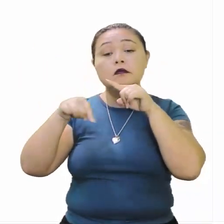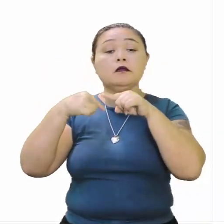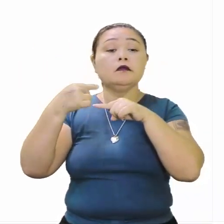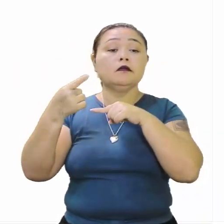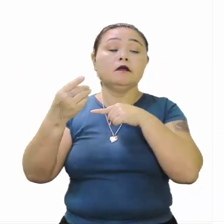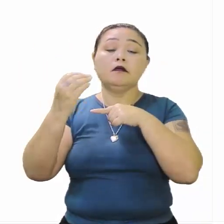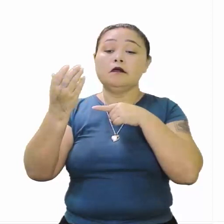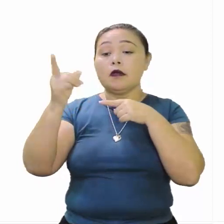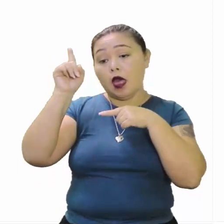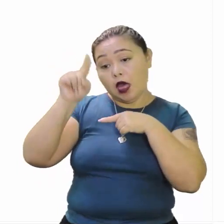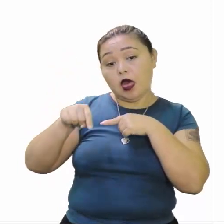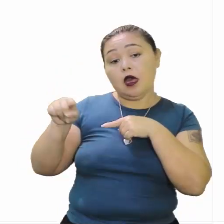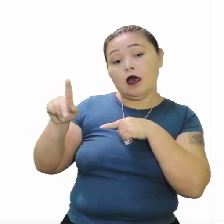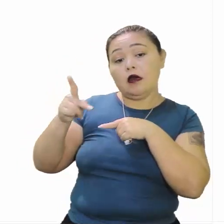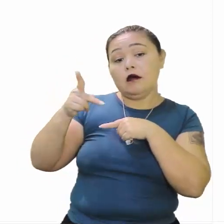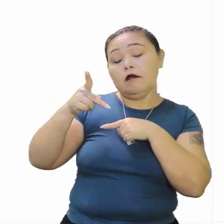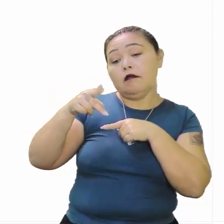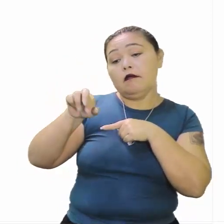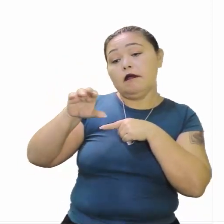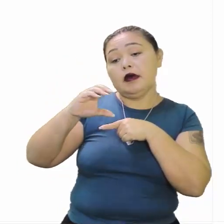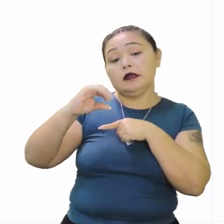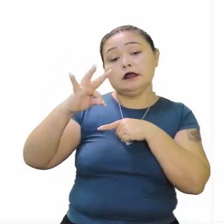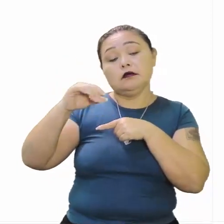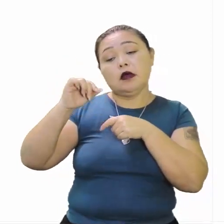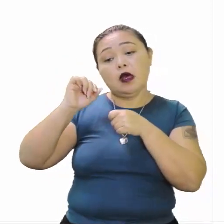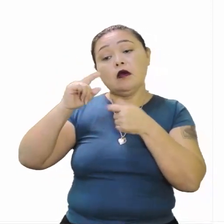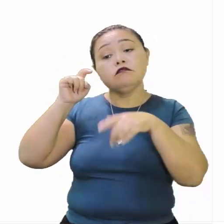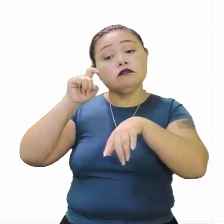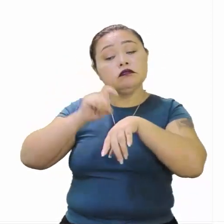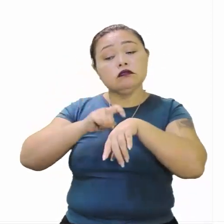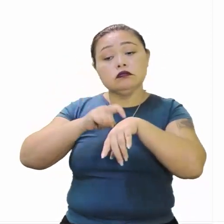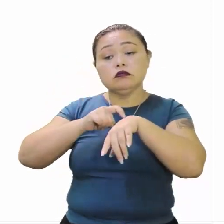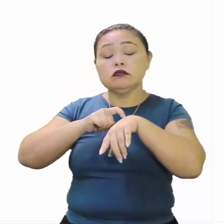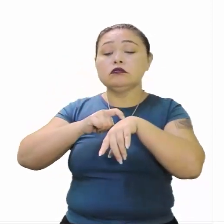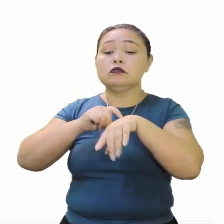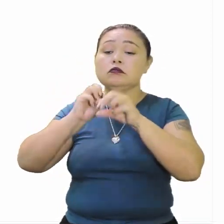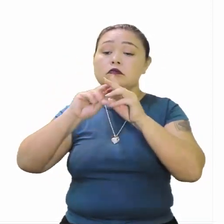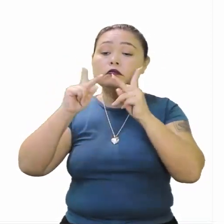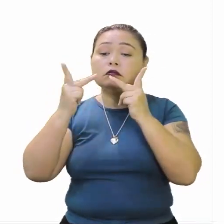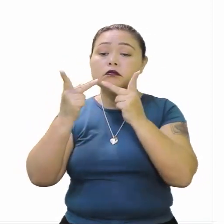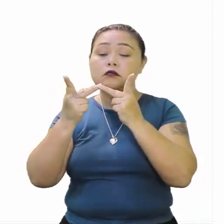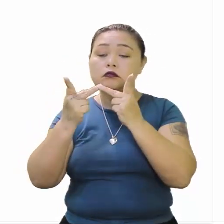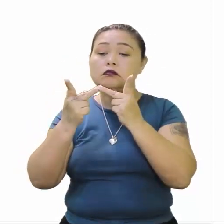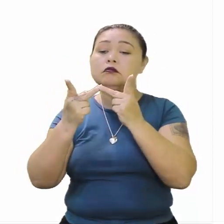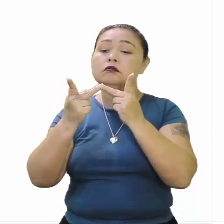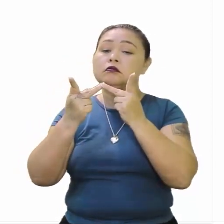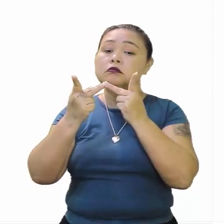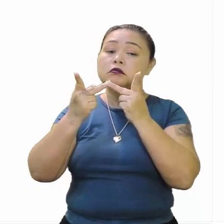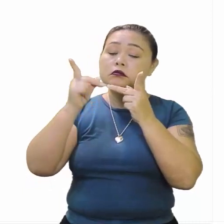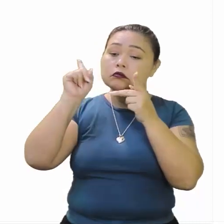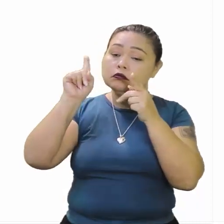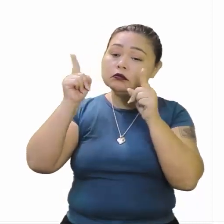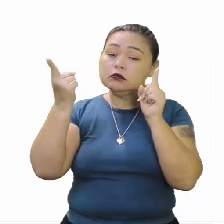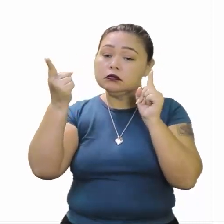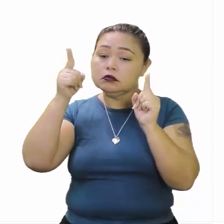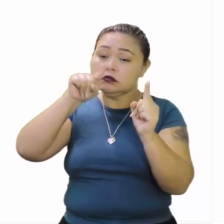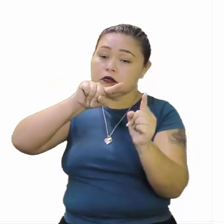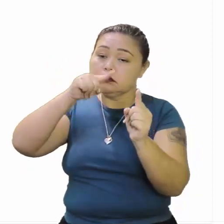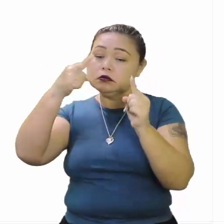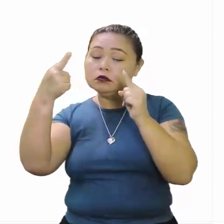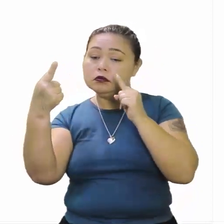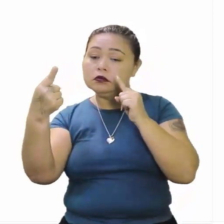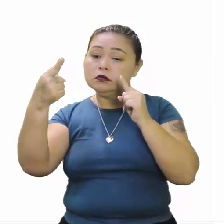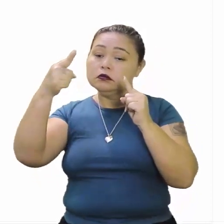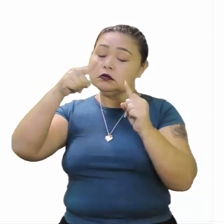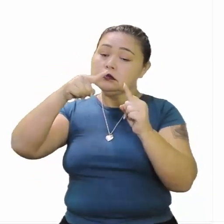Precipitação nada mais é do que o momento que a matéria está condensando, né? Então está se precipitando,